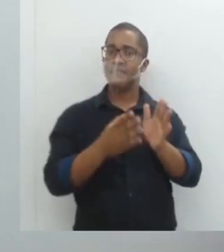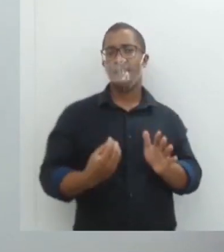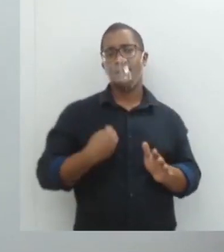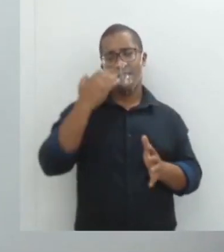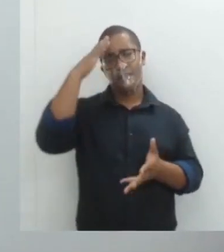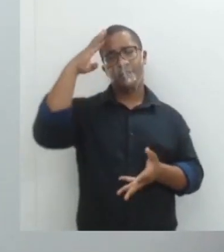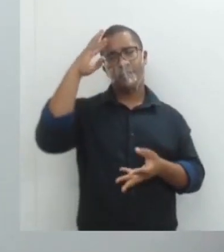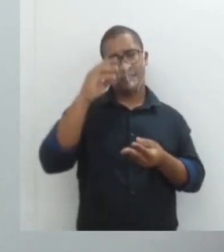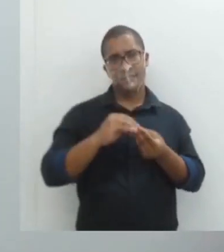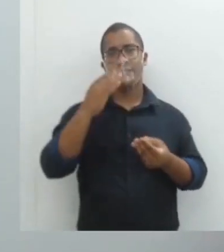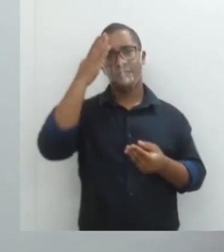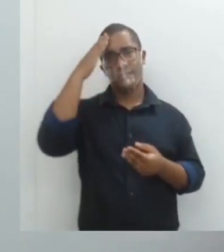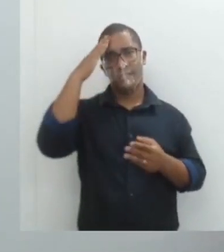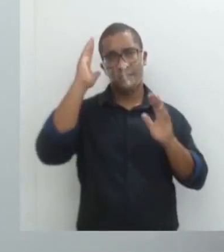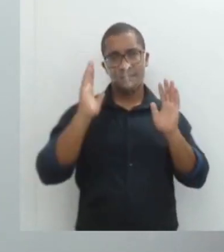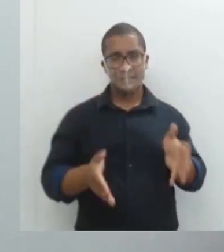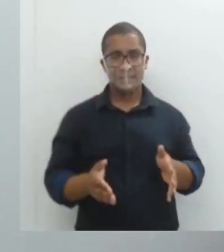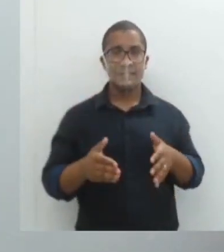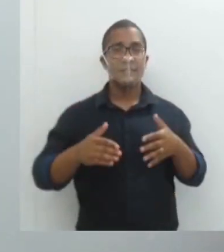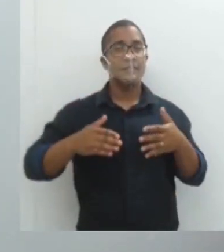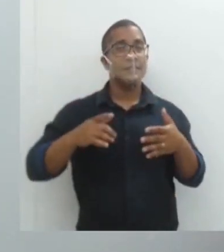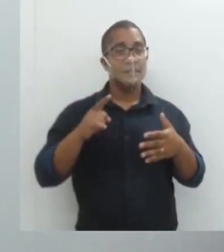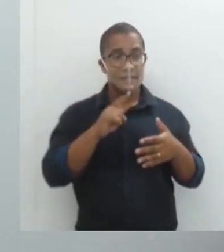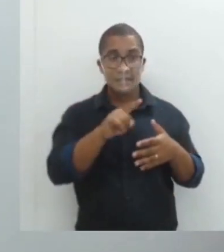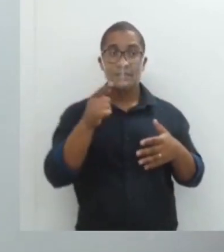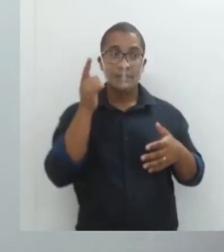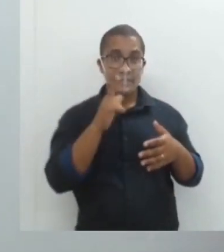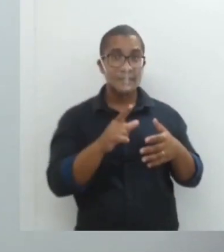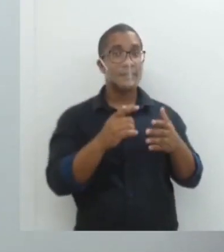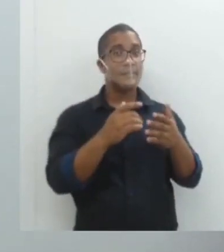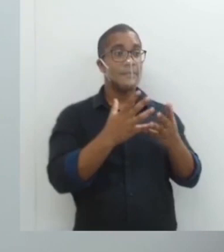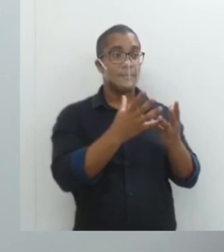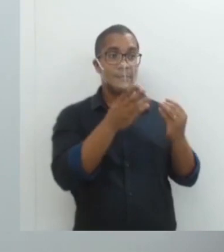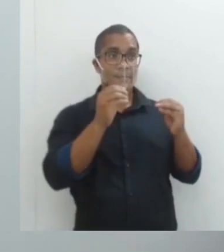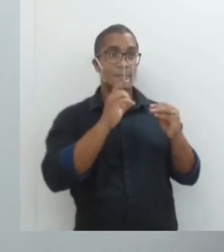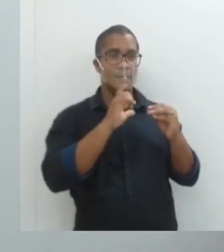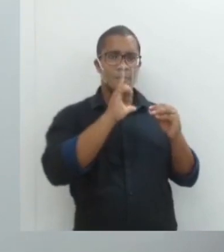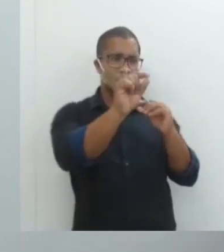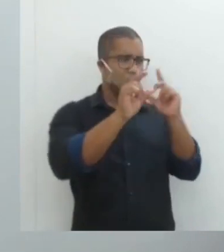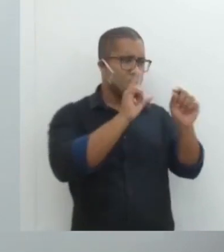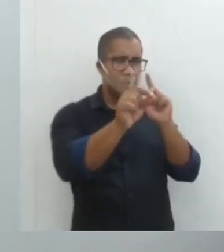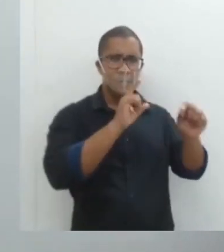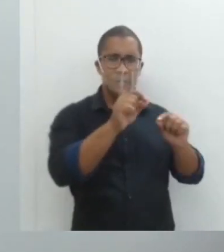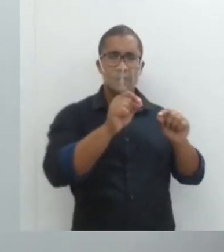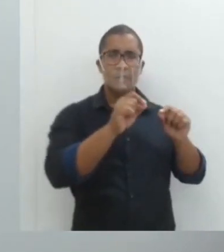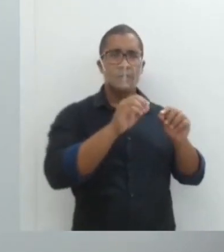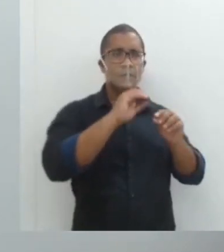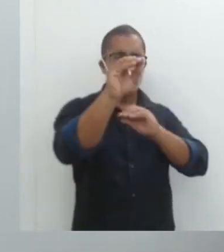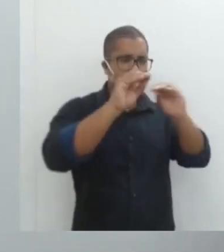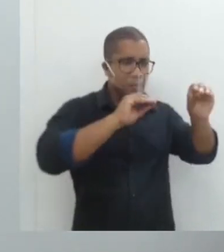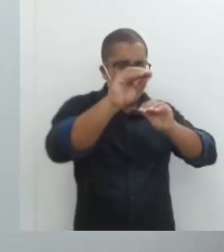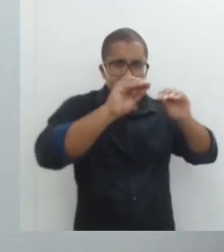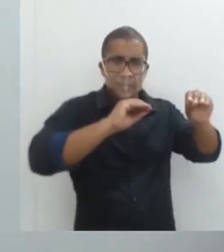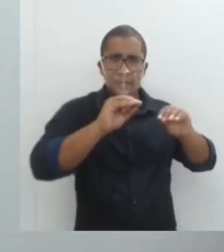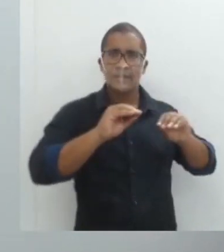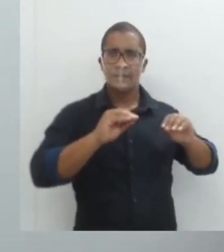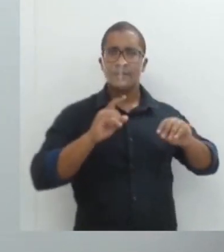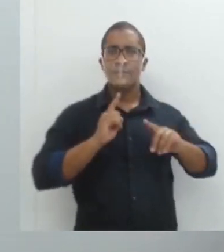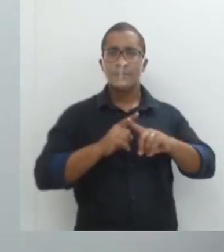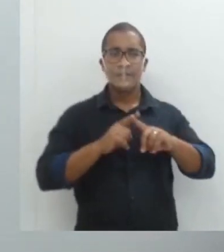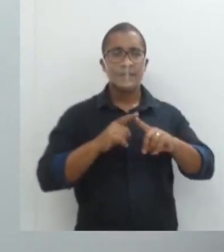migração, se livrando, grande parte deles, da escravidão que implantaram naquele primeiro ciclo econômico que a gente conhece